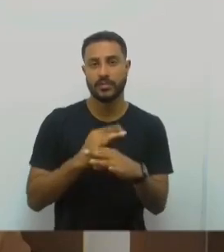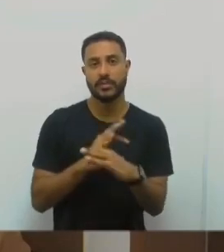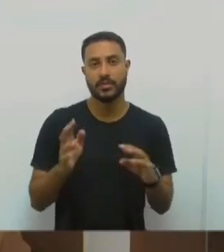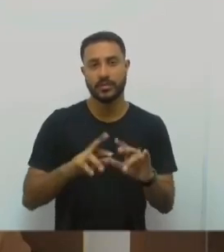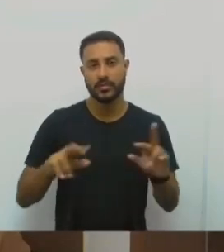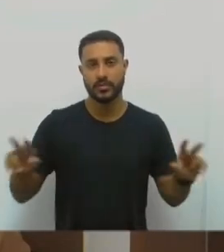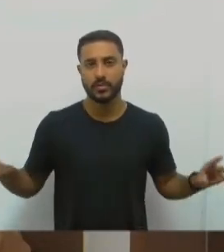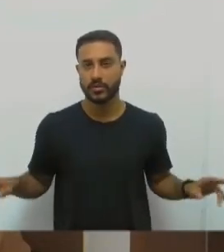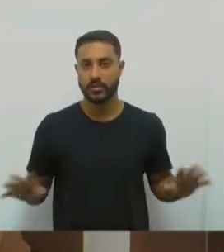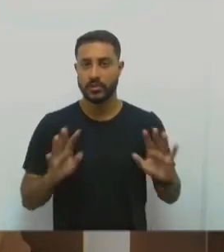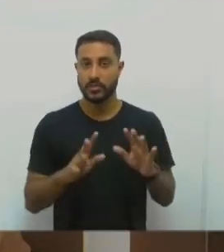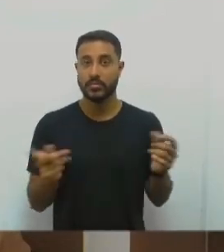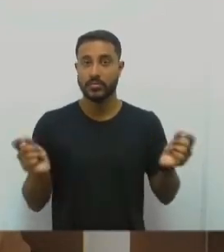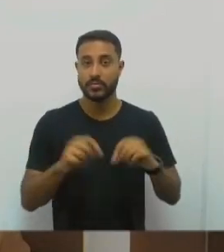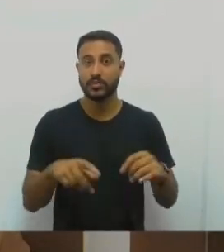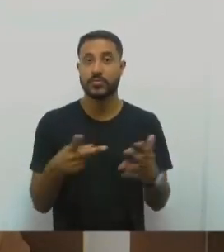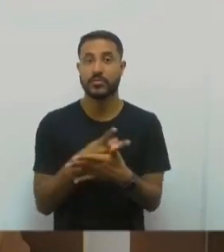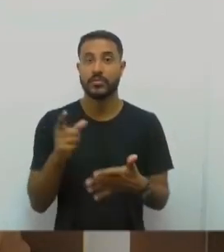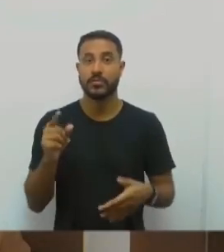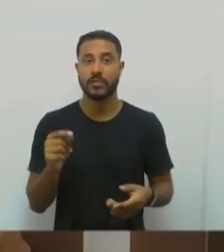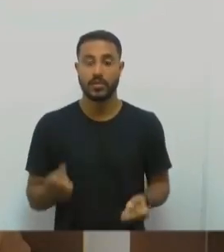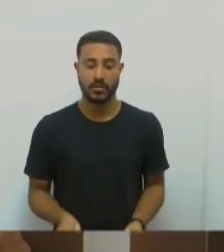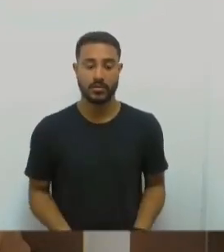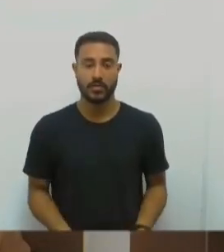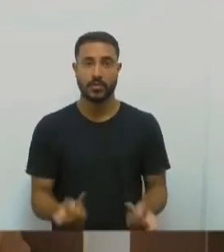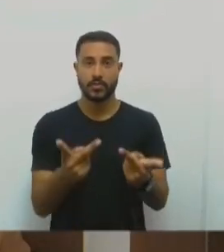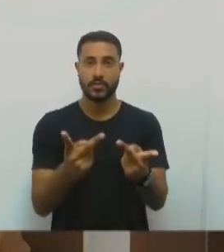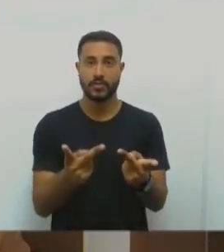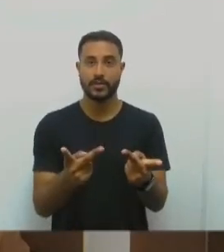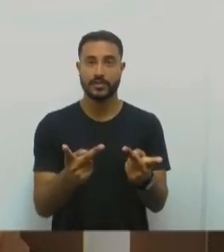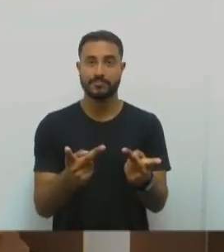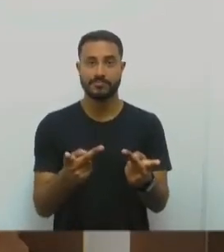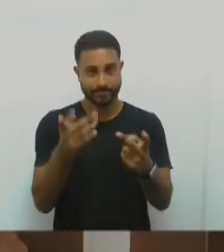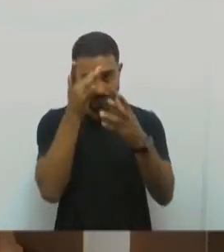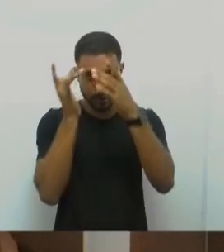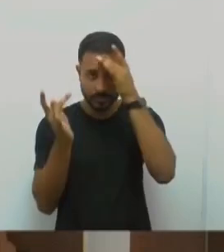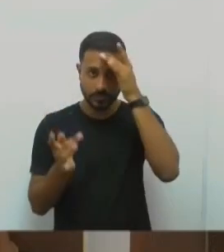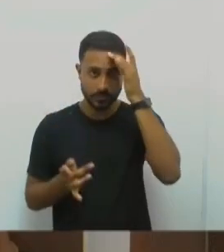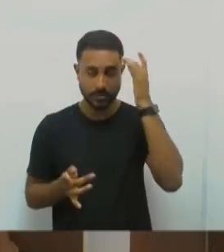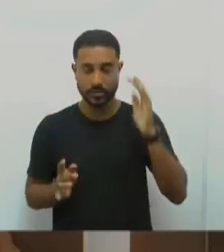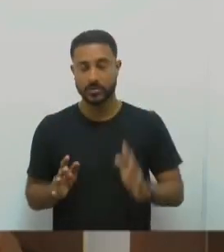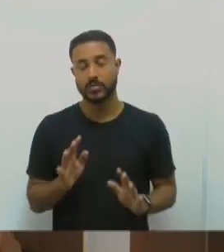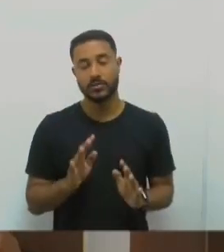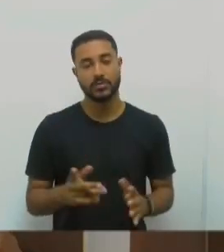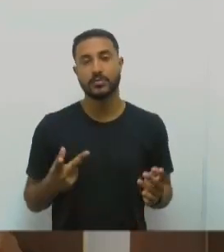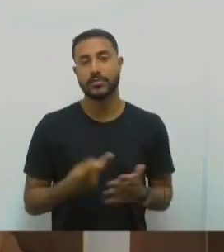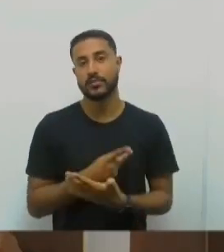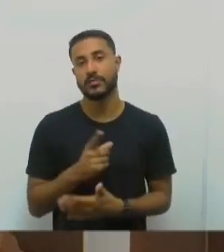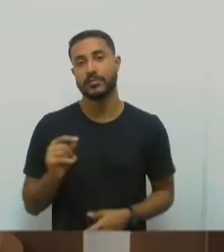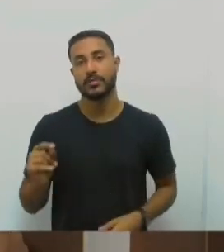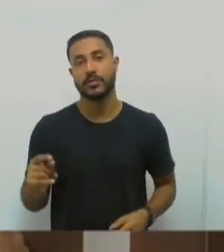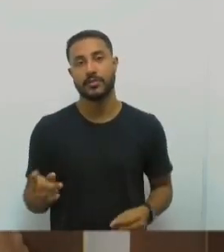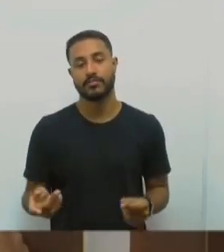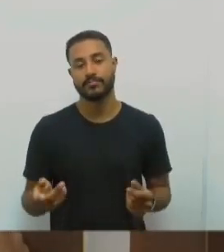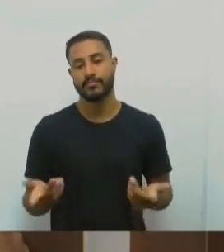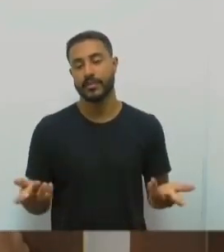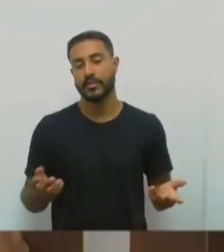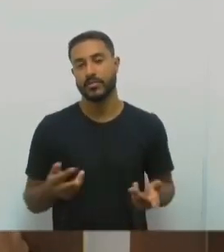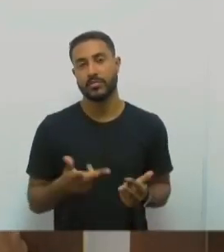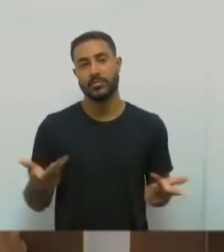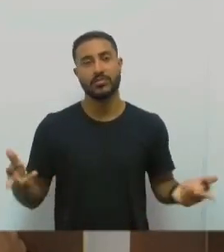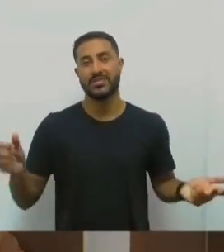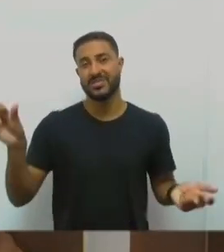terras aos setores Imobiliários causando prejuízos ao eco sistemas e agravando as